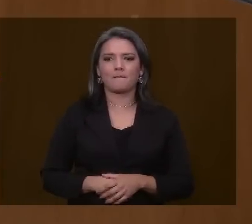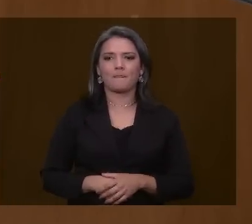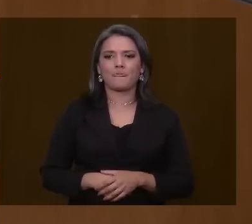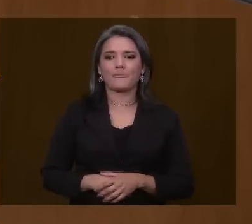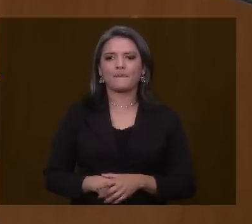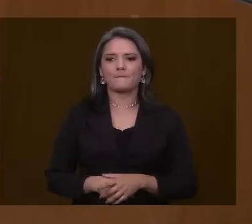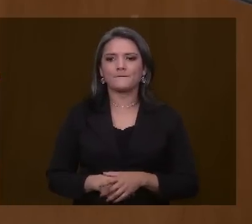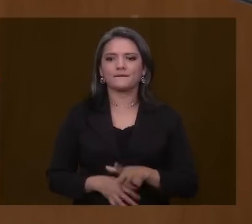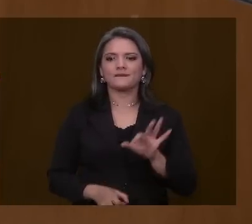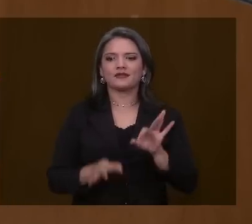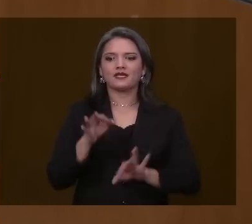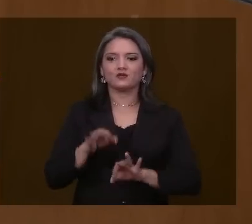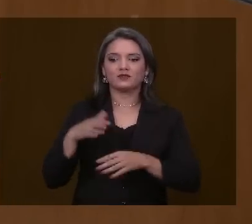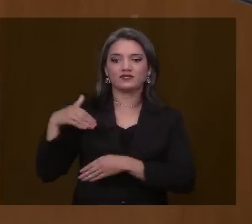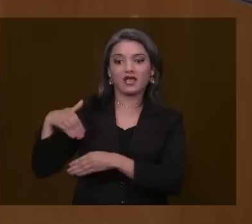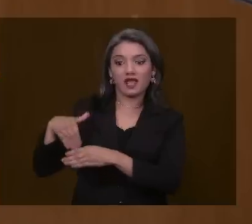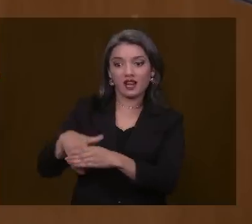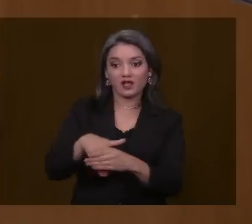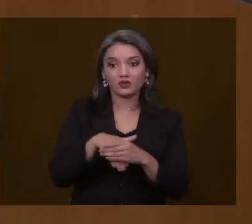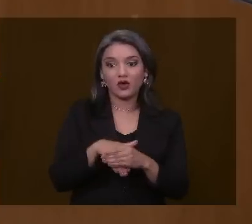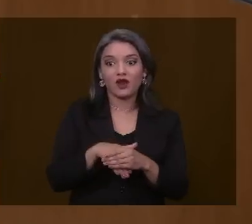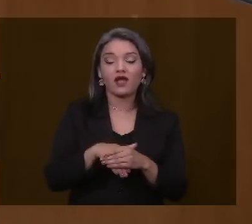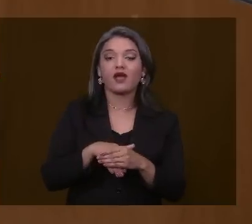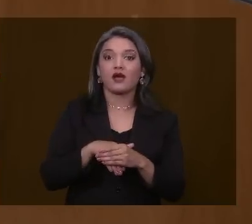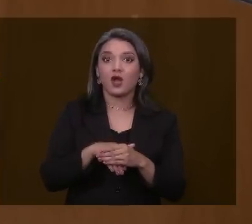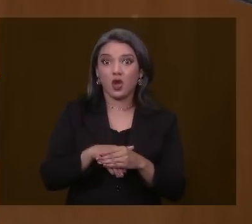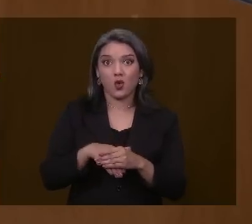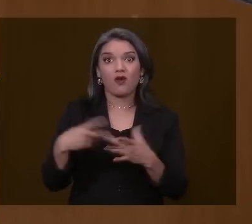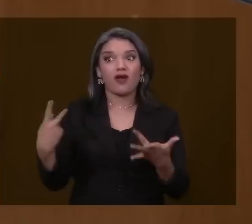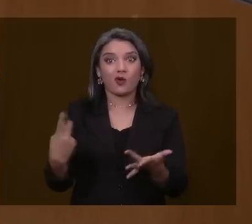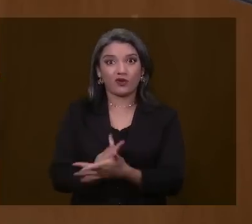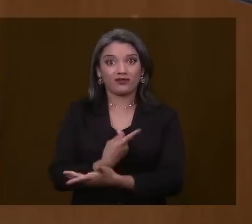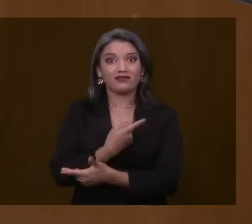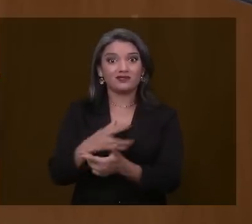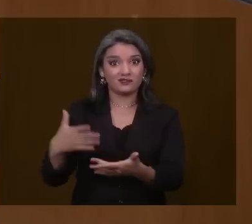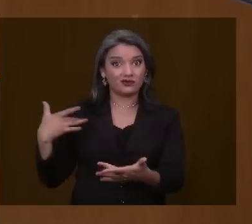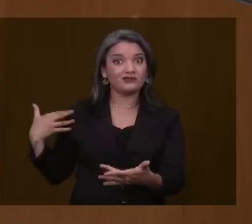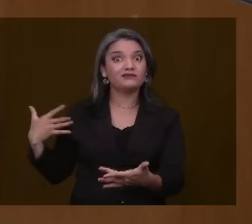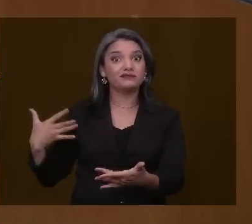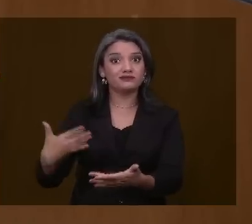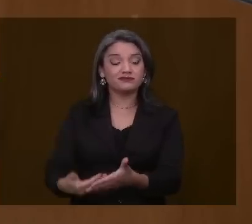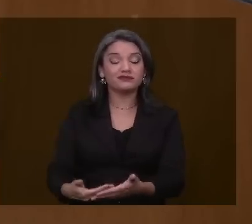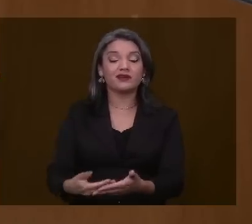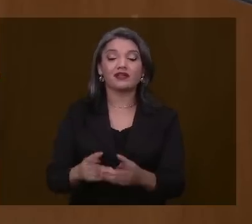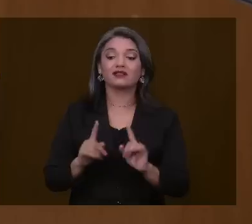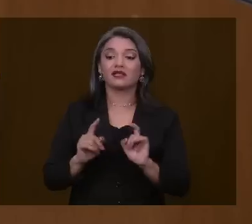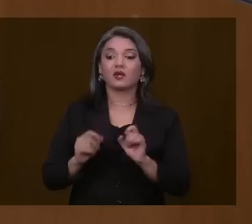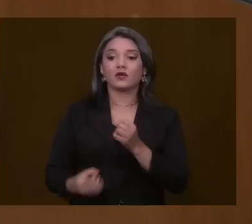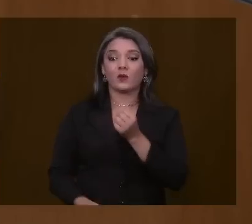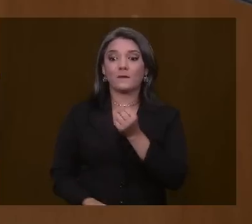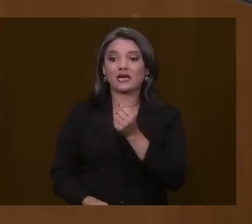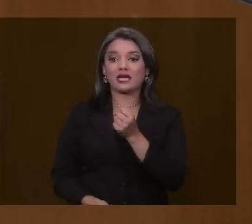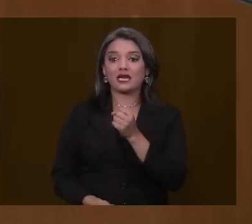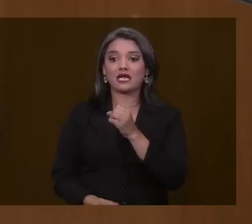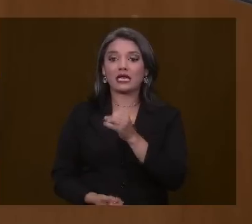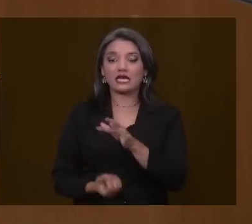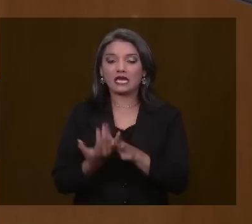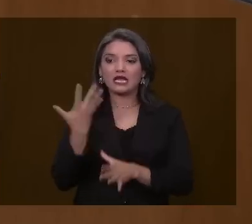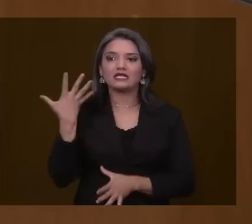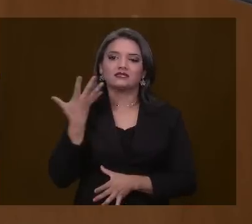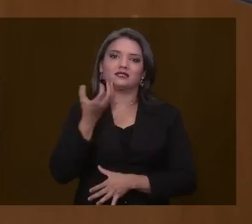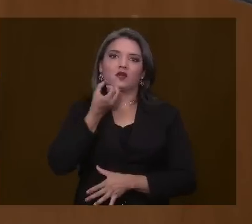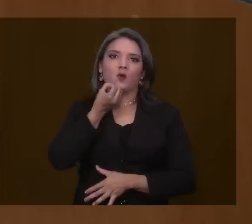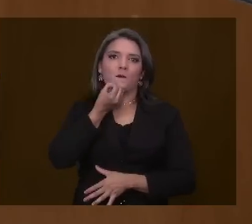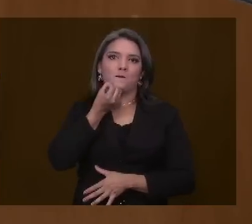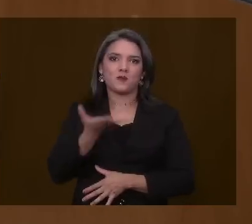eleitoral venceu tudo isso. Uma criação da política, da boa